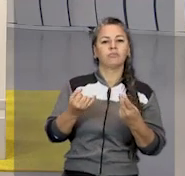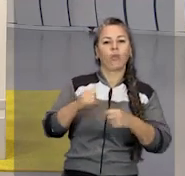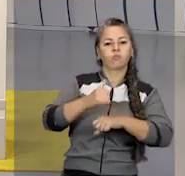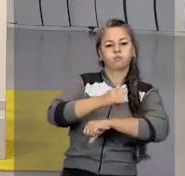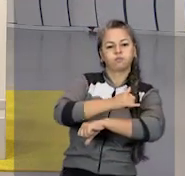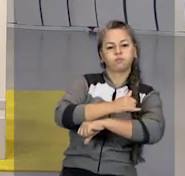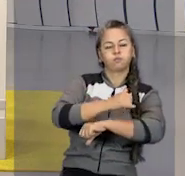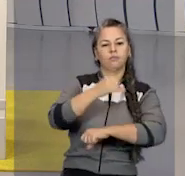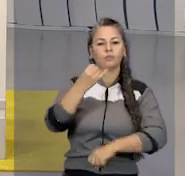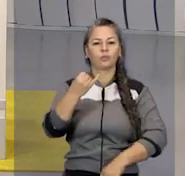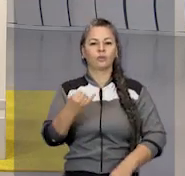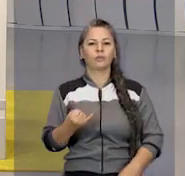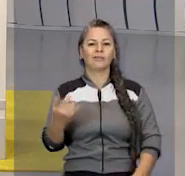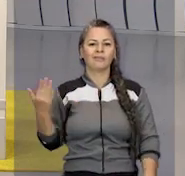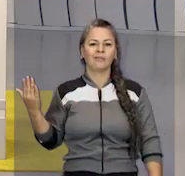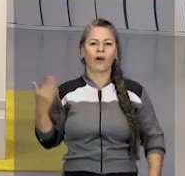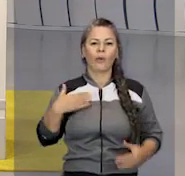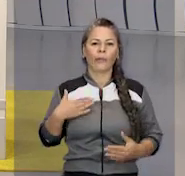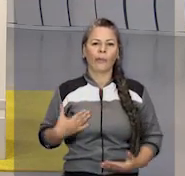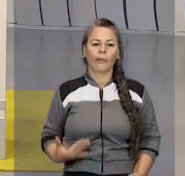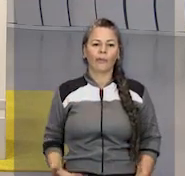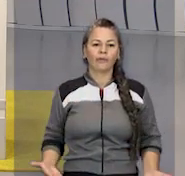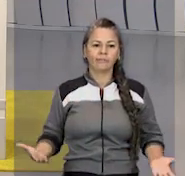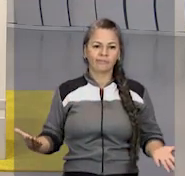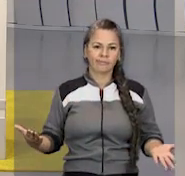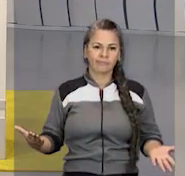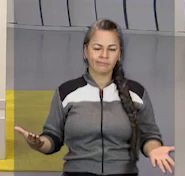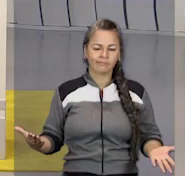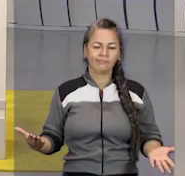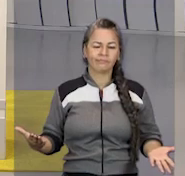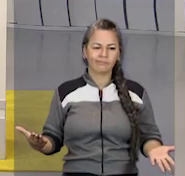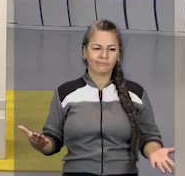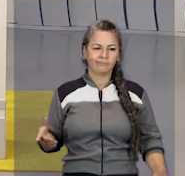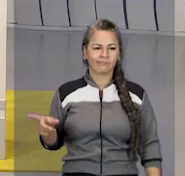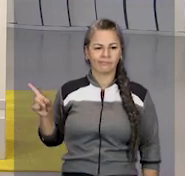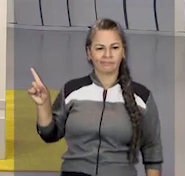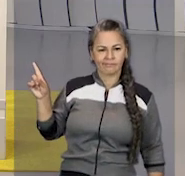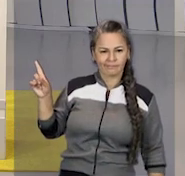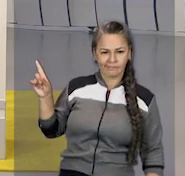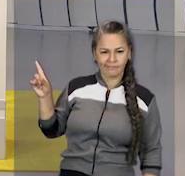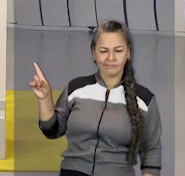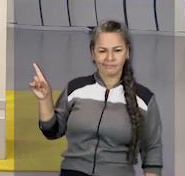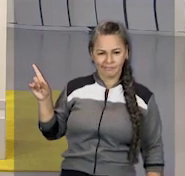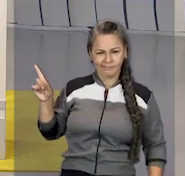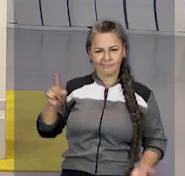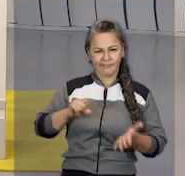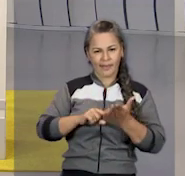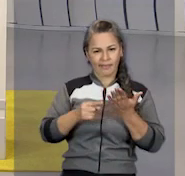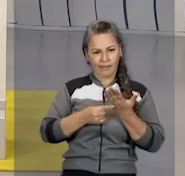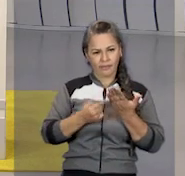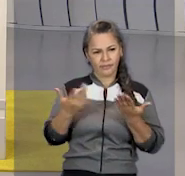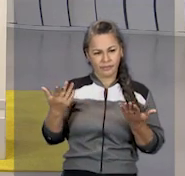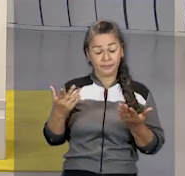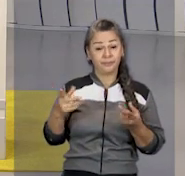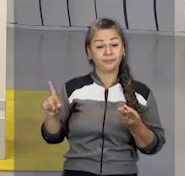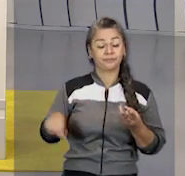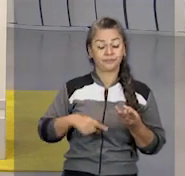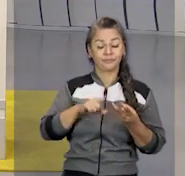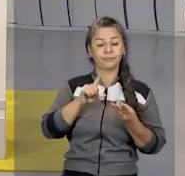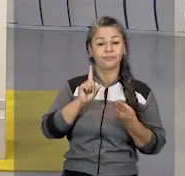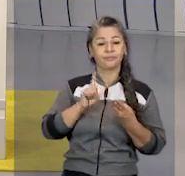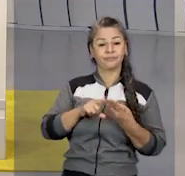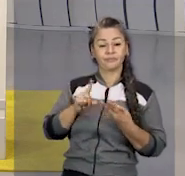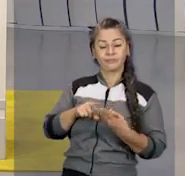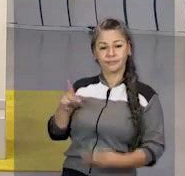né? Instrumento musical pregueado, só para deixar marcado aqui. Bom,